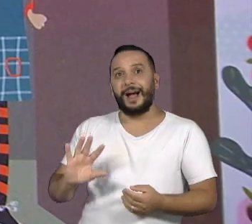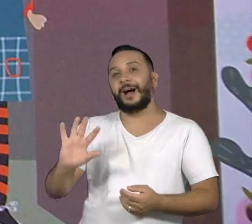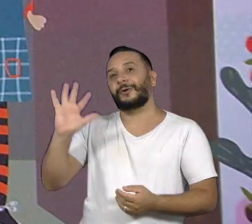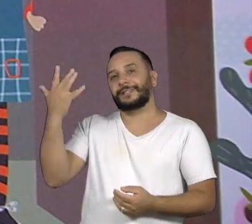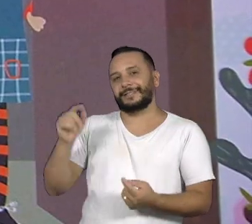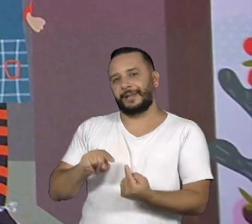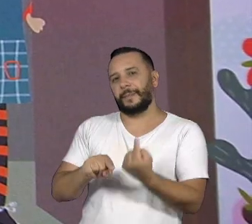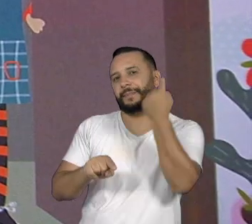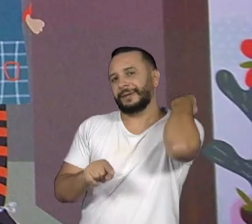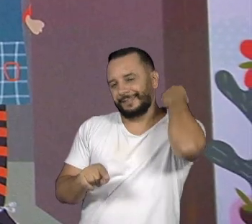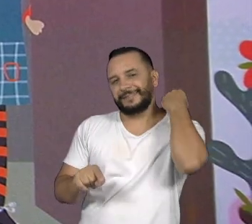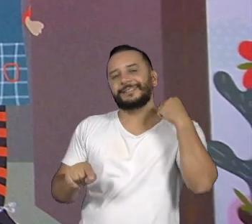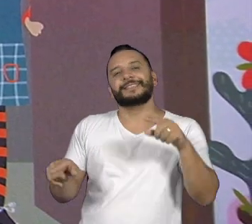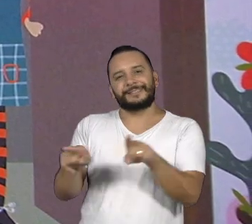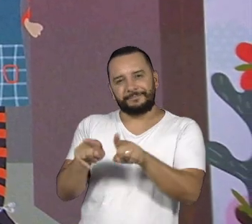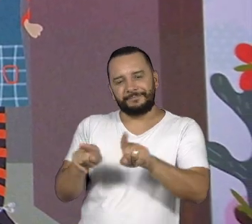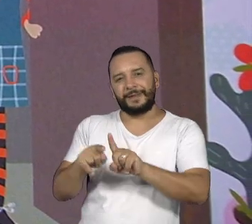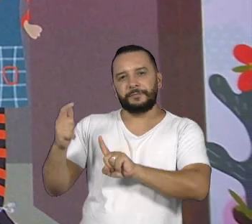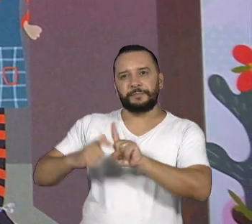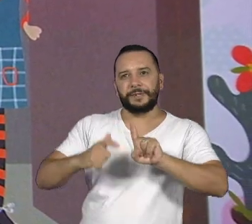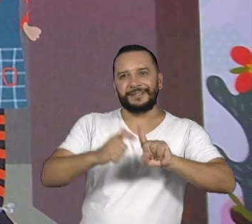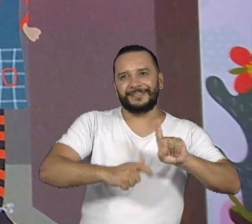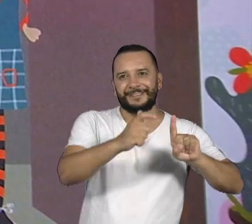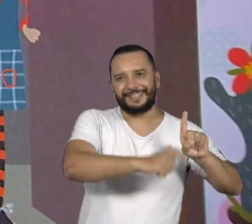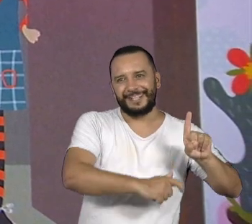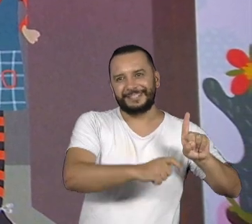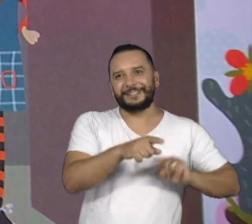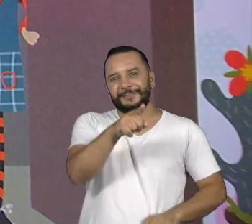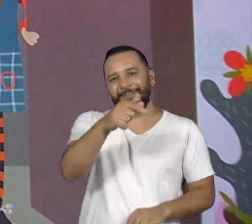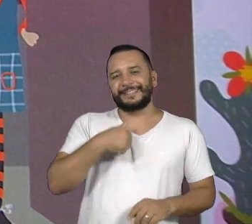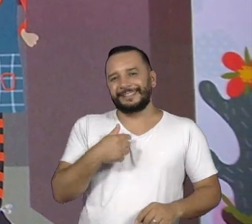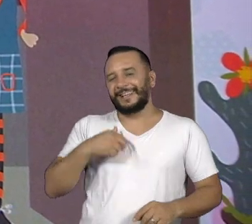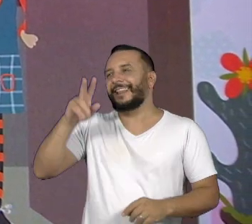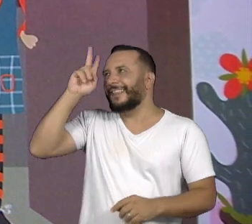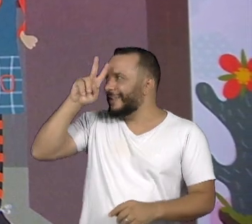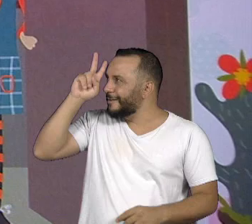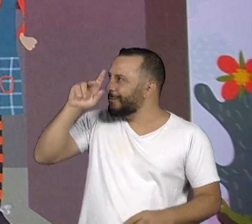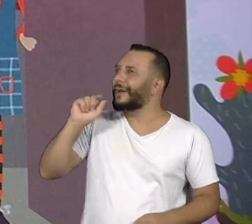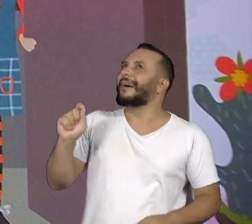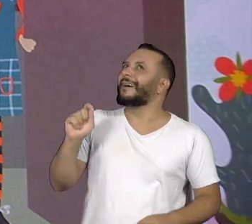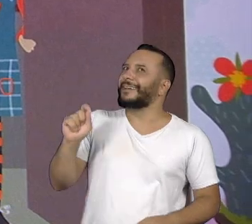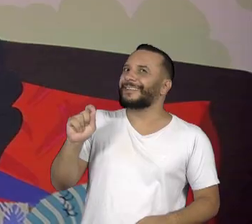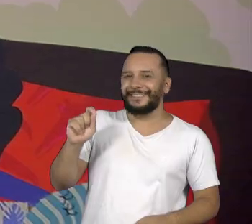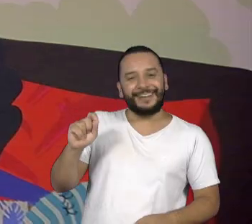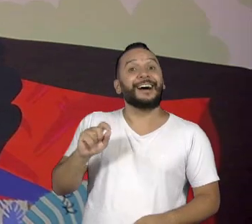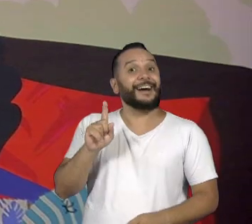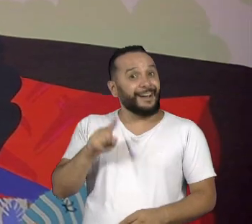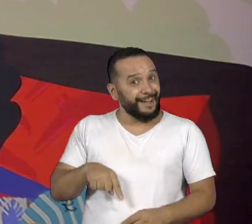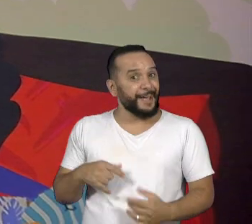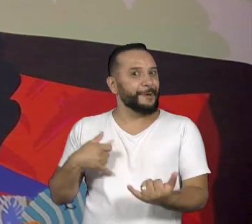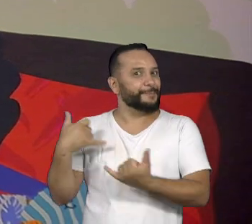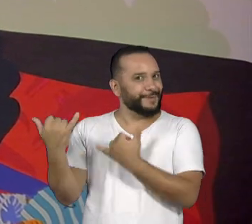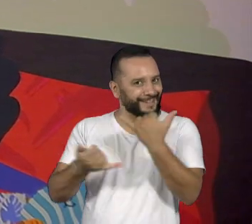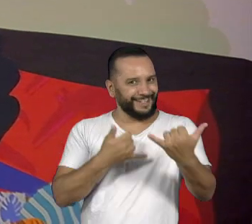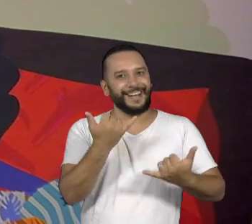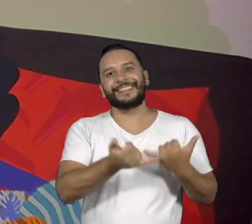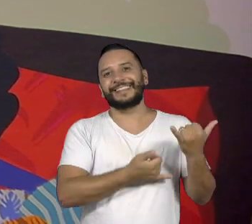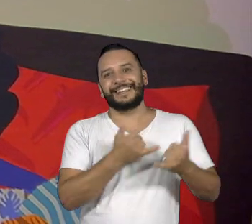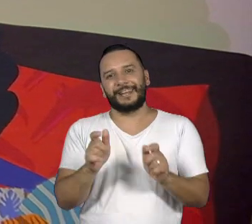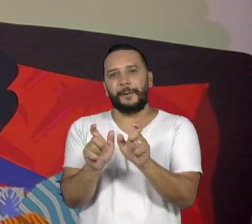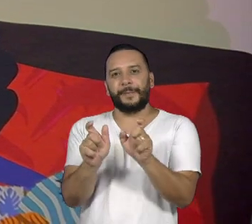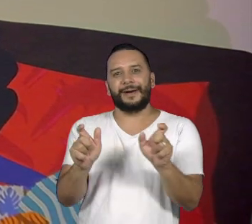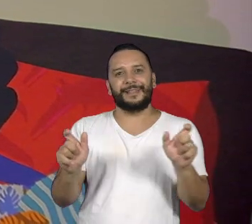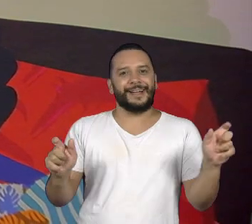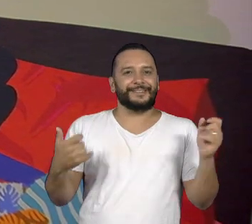os personagens, ao longo da leitura você tem que ficar lembrando disso. Então é uma grande brincadeira com